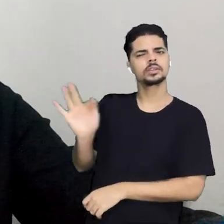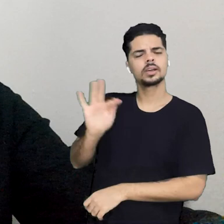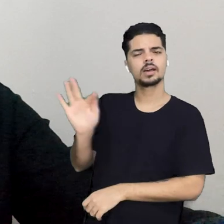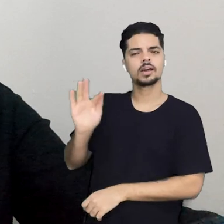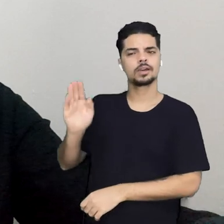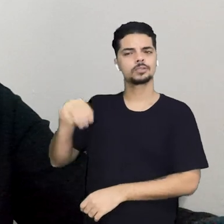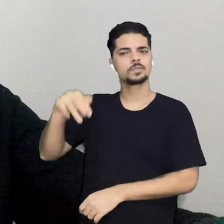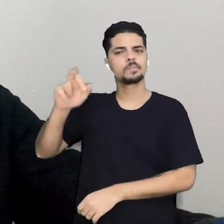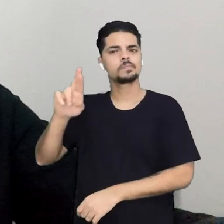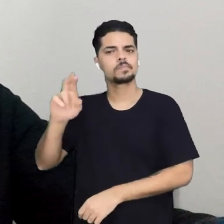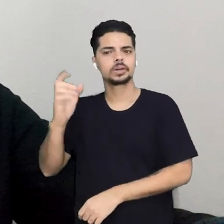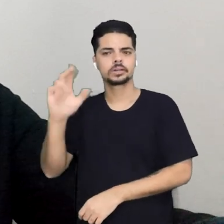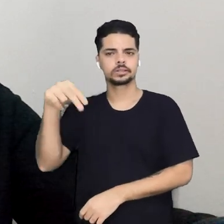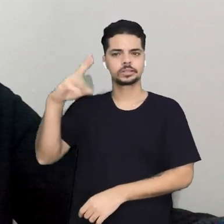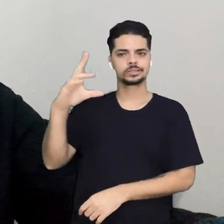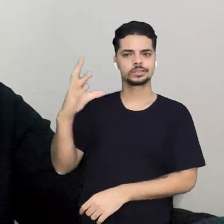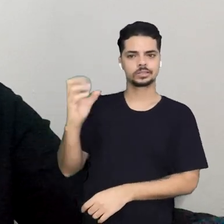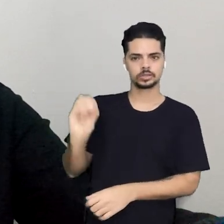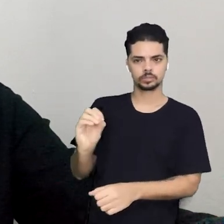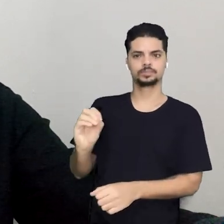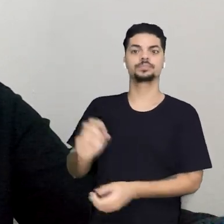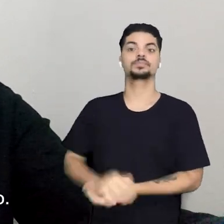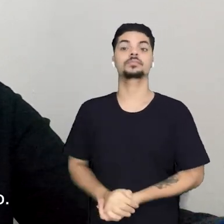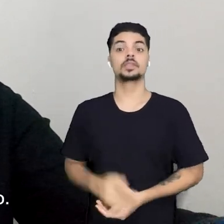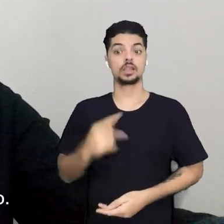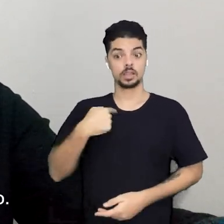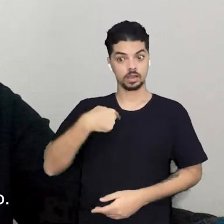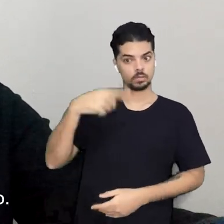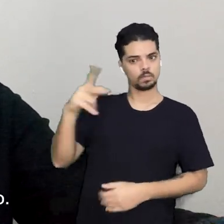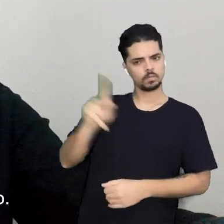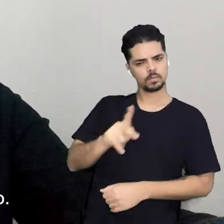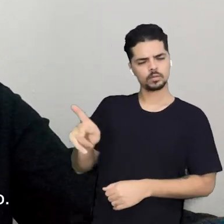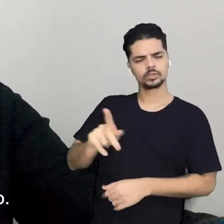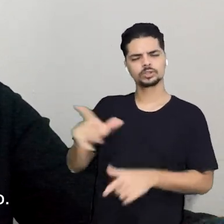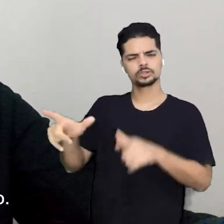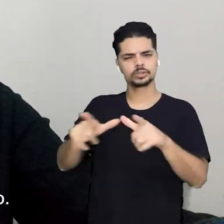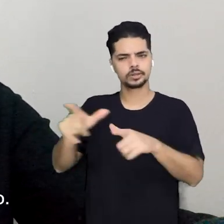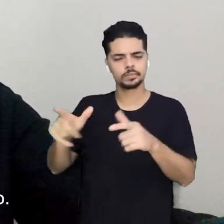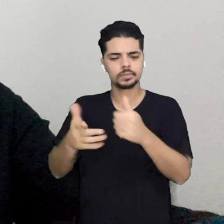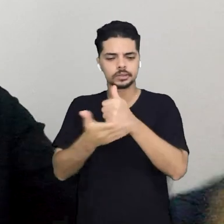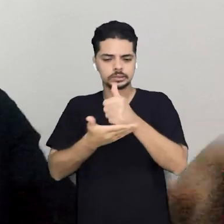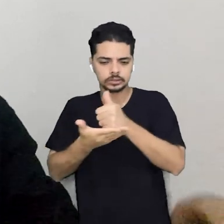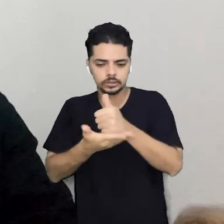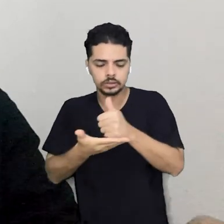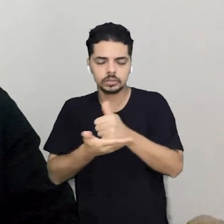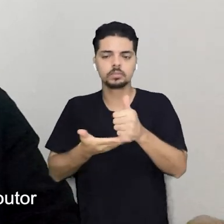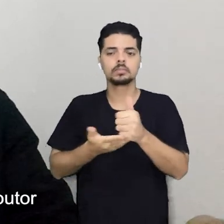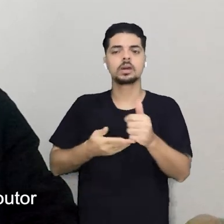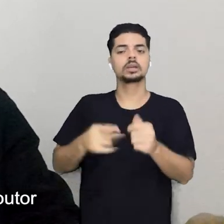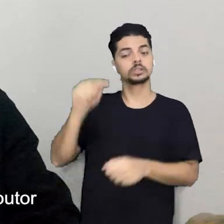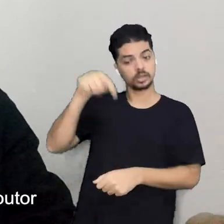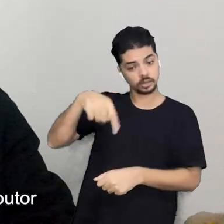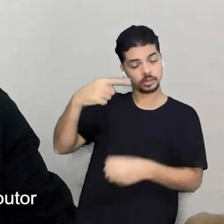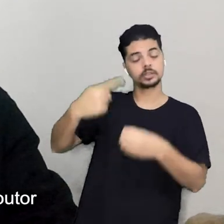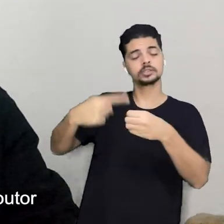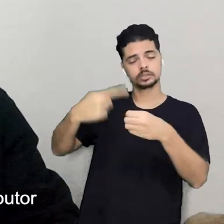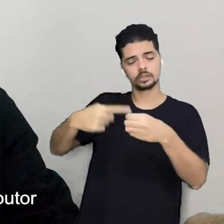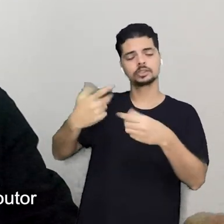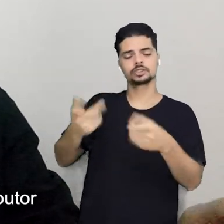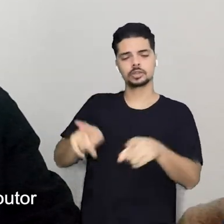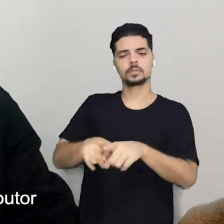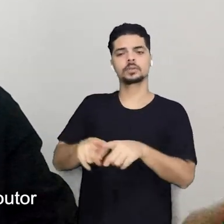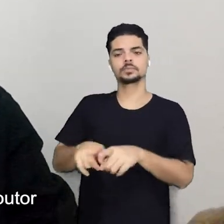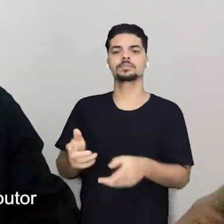sou professor da rede básica e do ensino superior em instituições privadas no Maranhão. Hoje irei